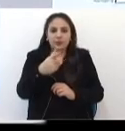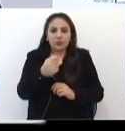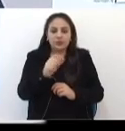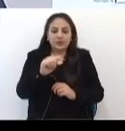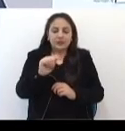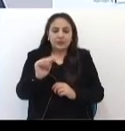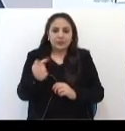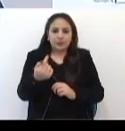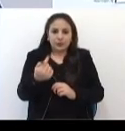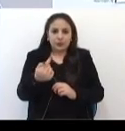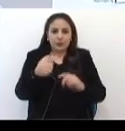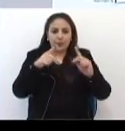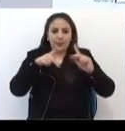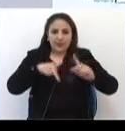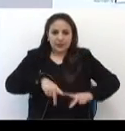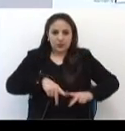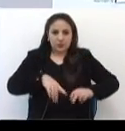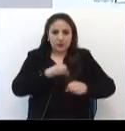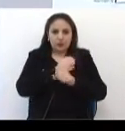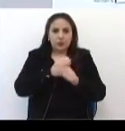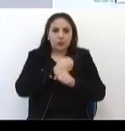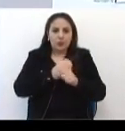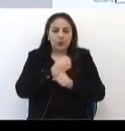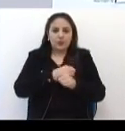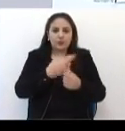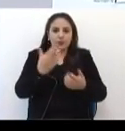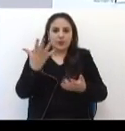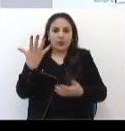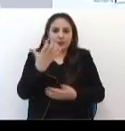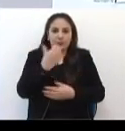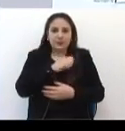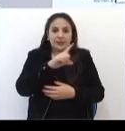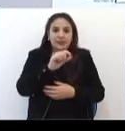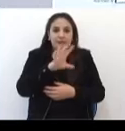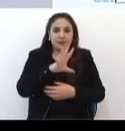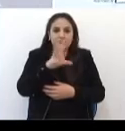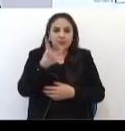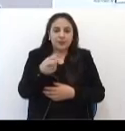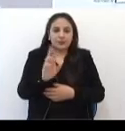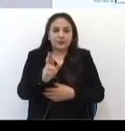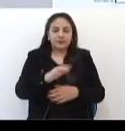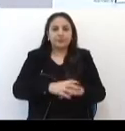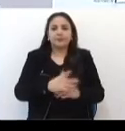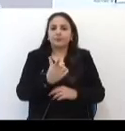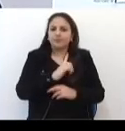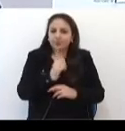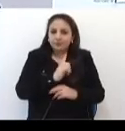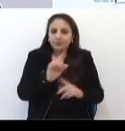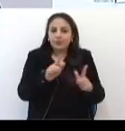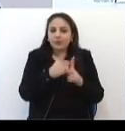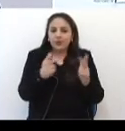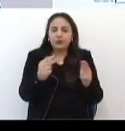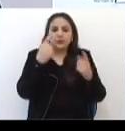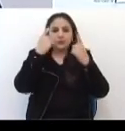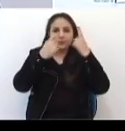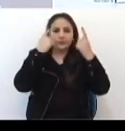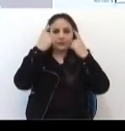passageiros ano, sendo uma receita anual de 10 milhões de reais. Então, existe